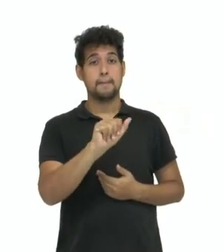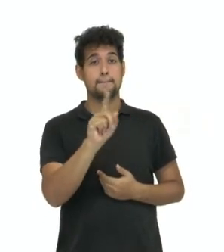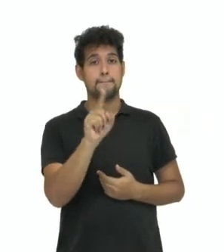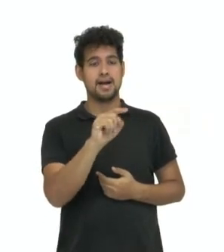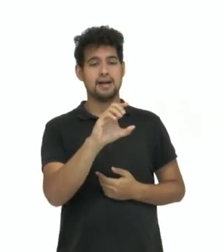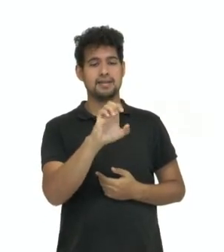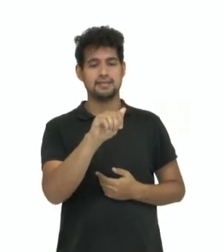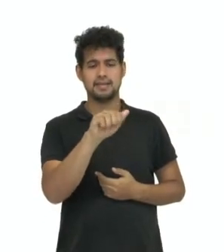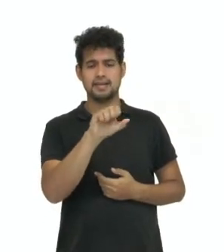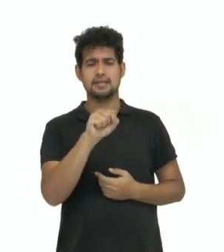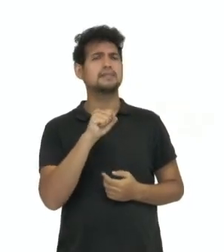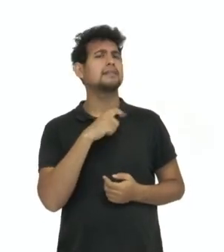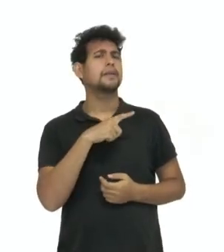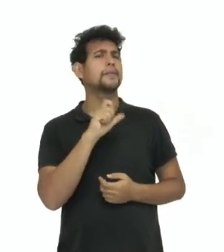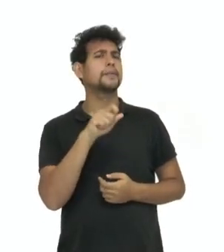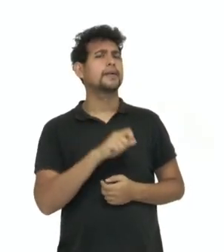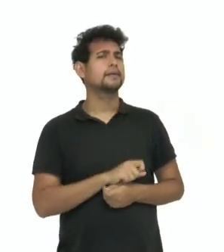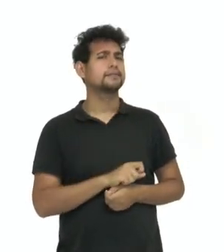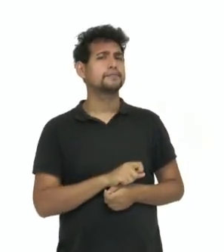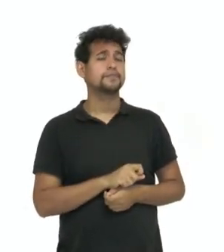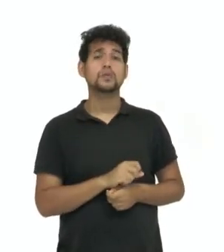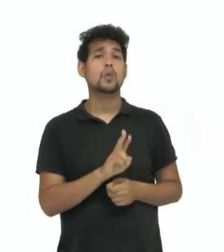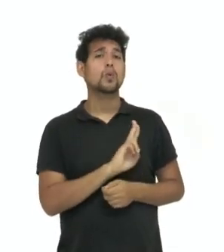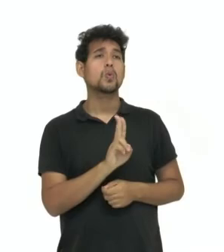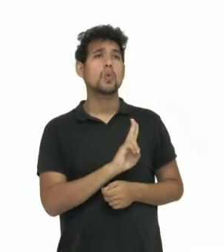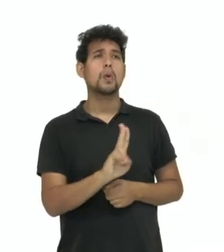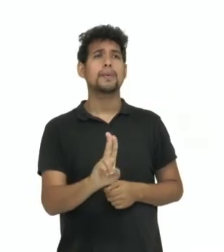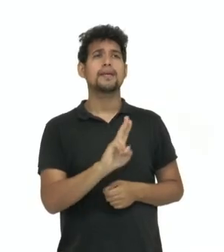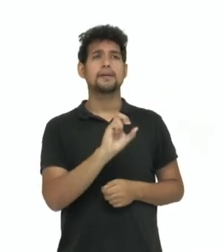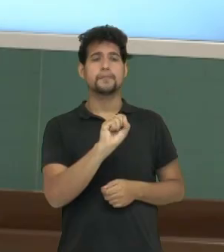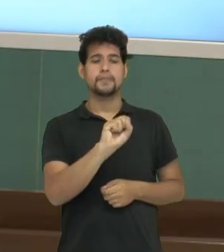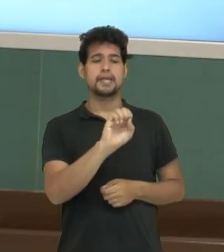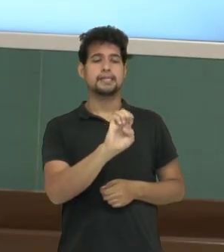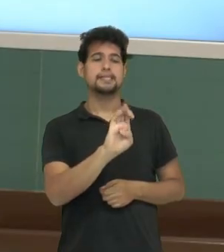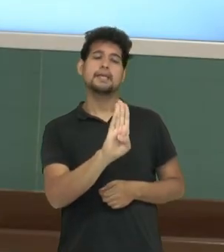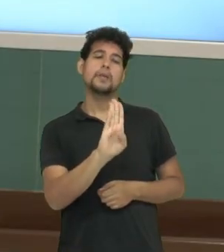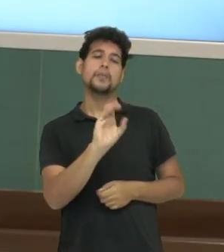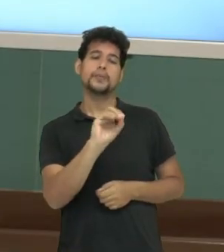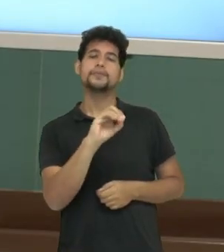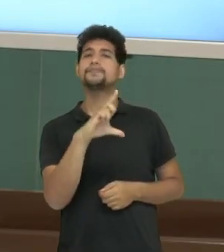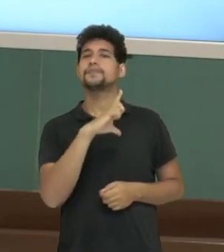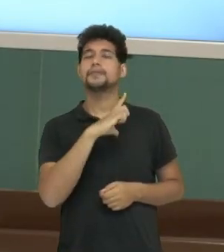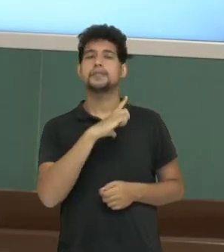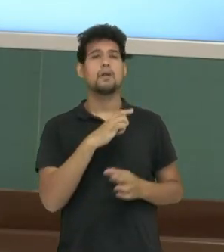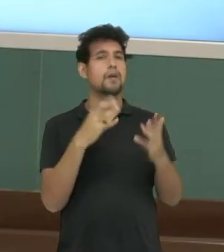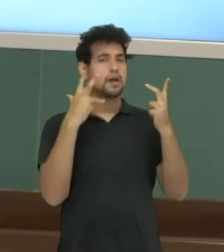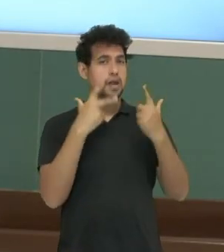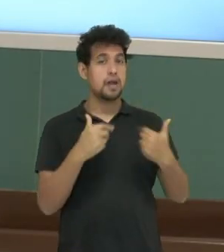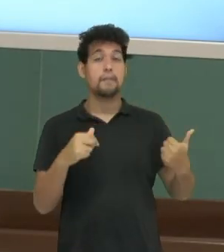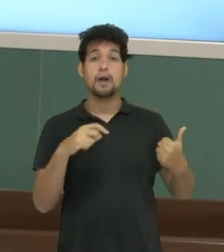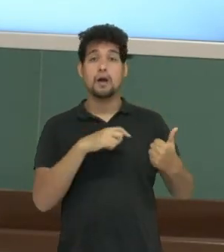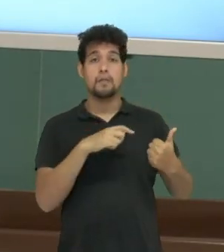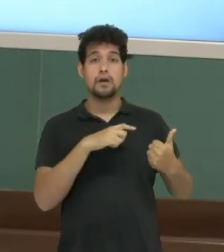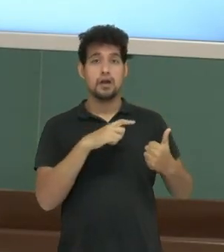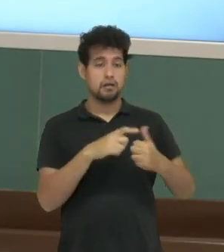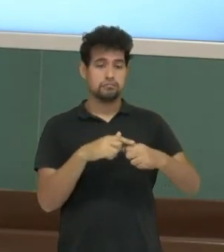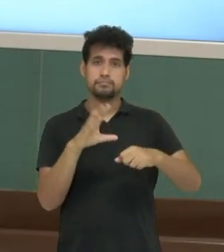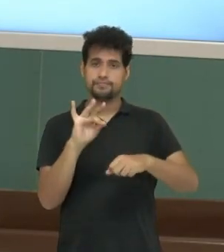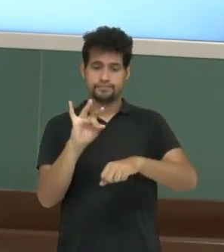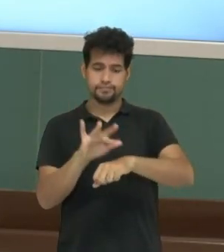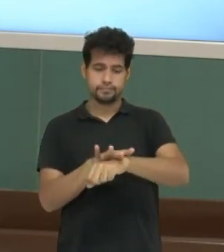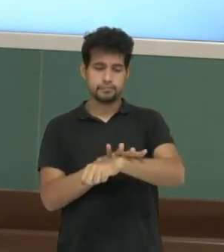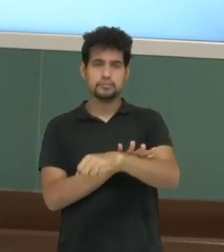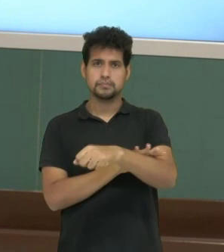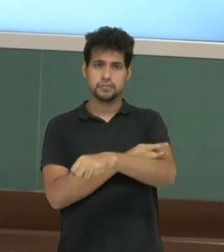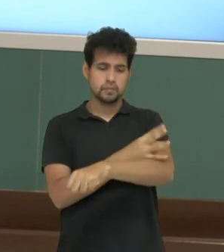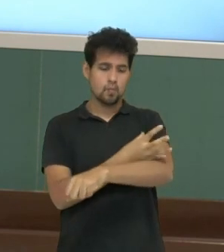elas produzem o quê? O sebo, né? Que é utilizado então ali pelo animal para impermeabilizar ali,